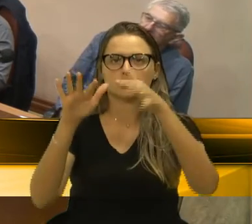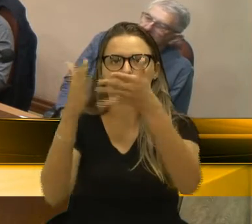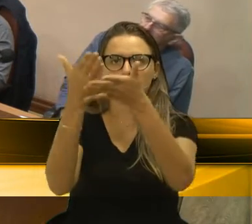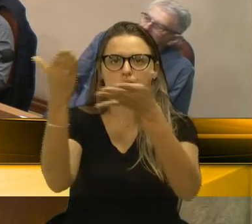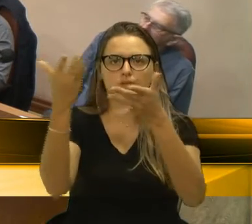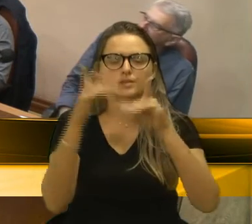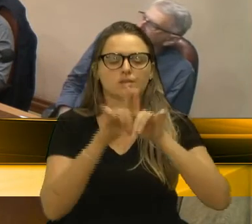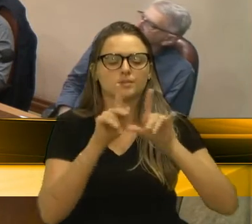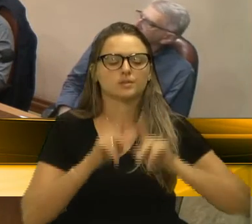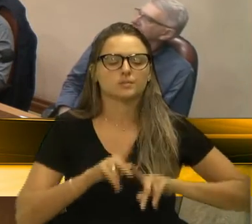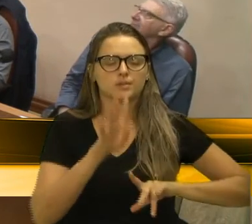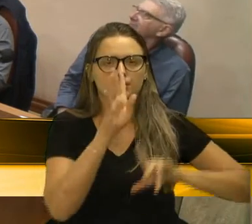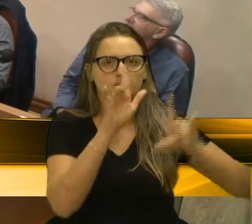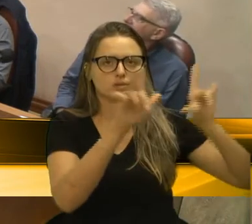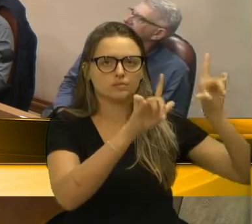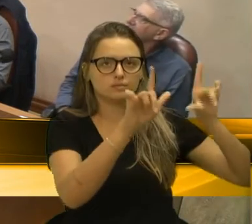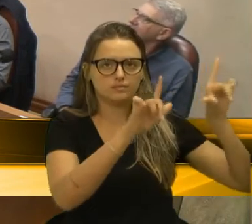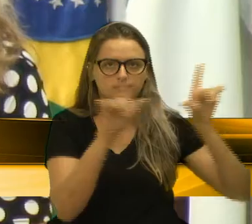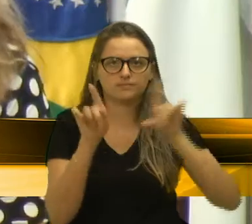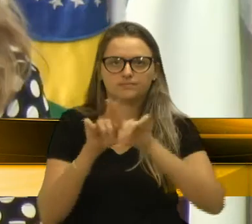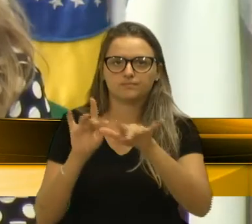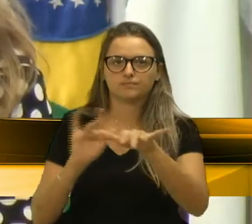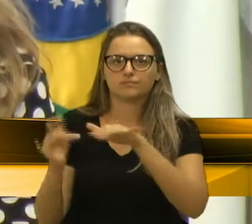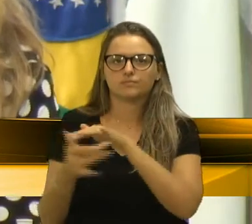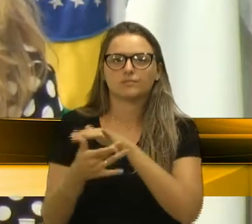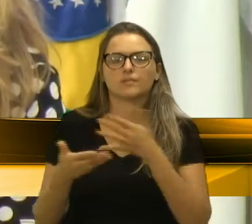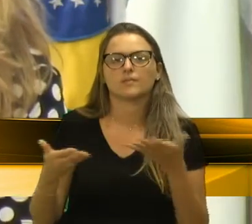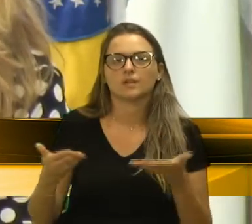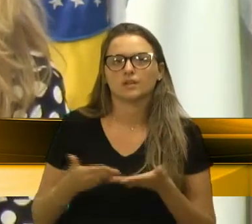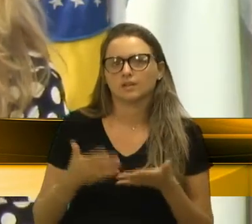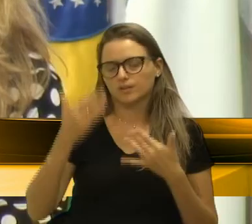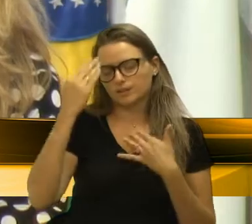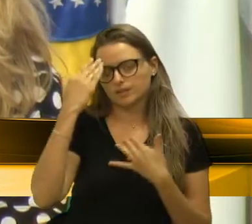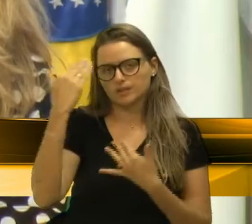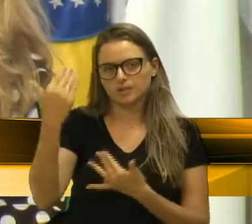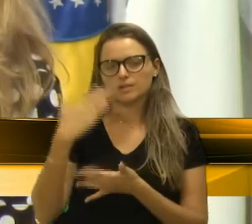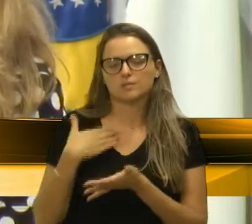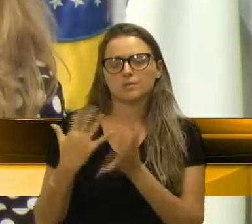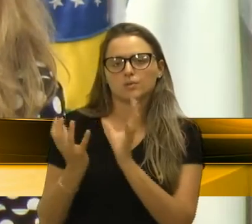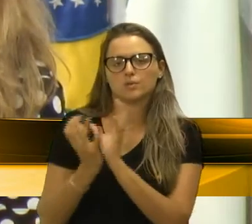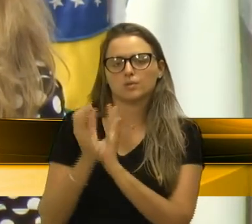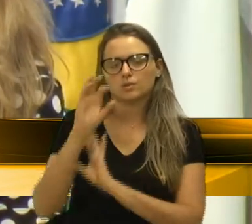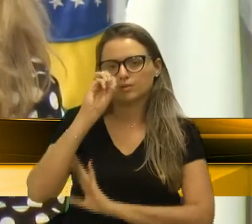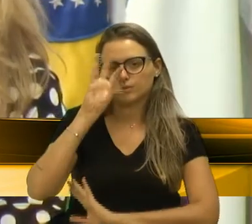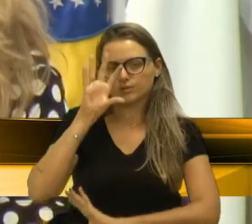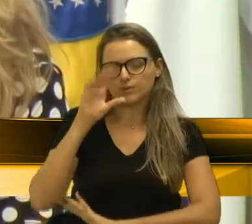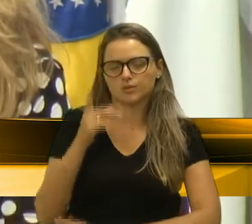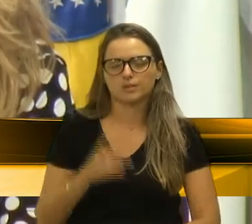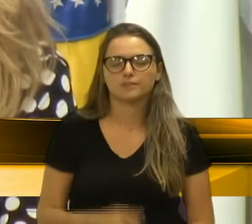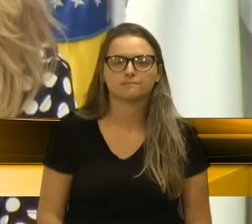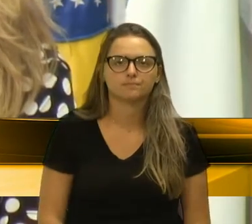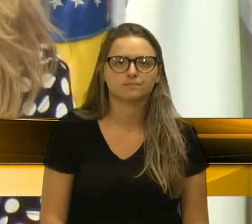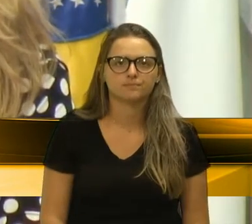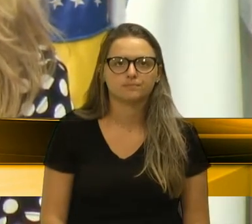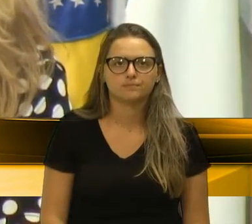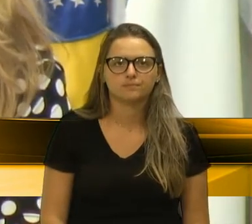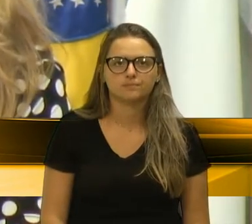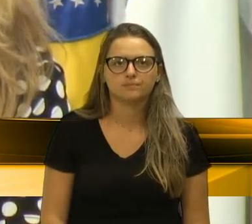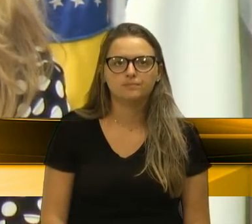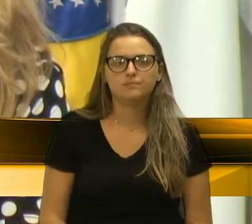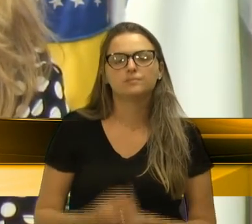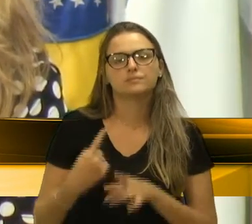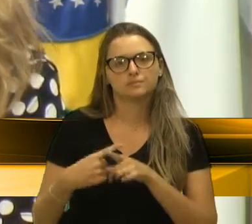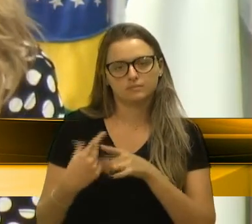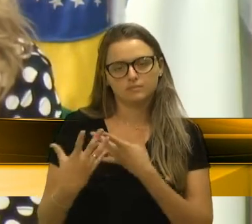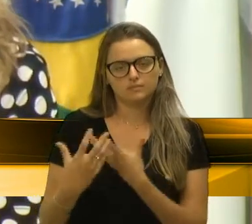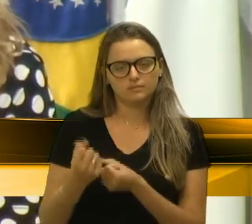TV Câmara e pelas redes sociais. De imediato, agradecer ao meu colega Elisandro Fiuza pela cedência